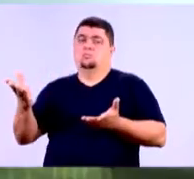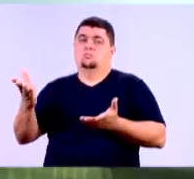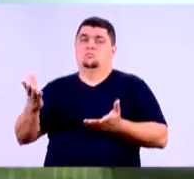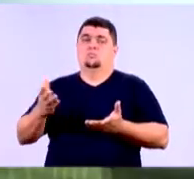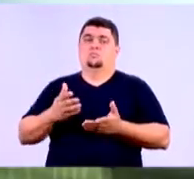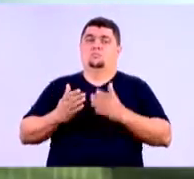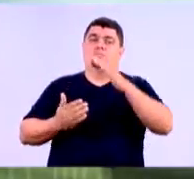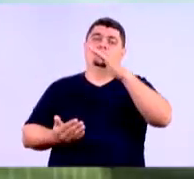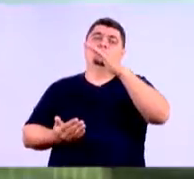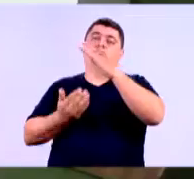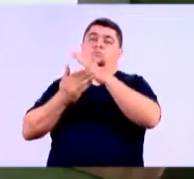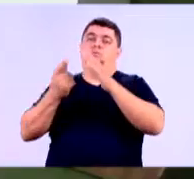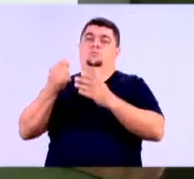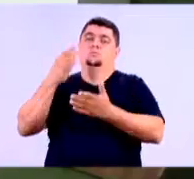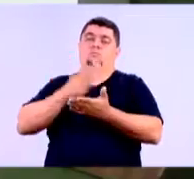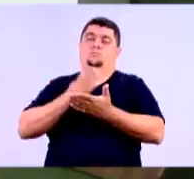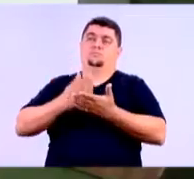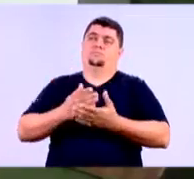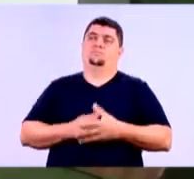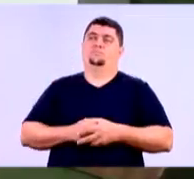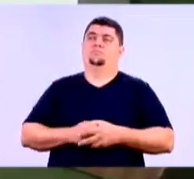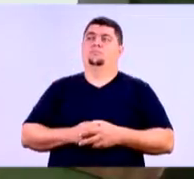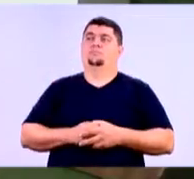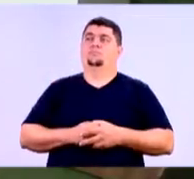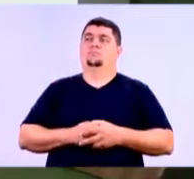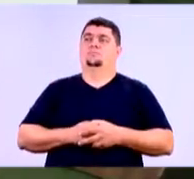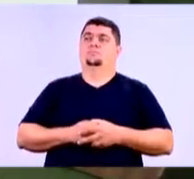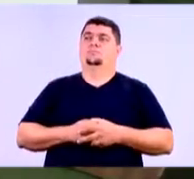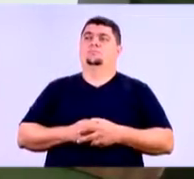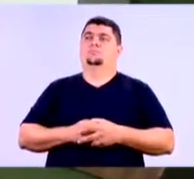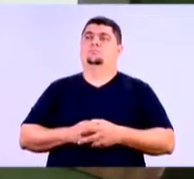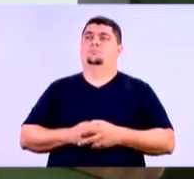máxima. É isso, professor? Exatamente, é isso sim.